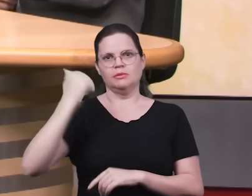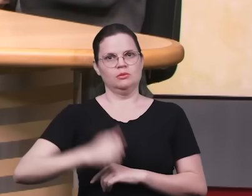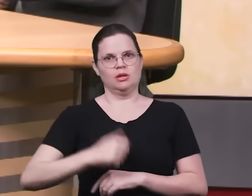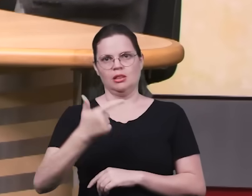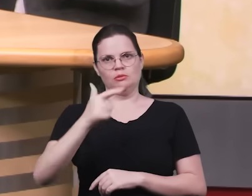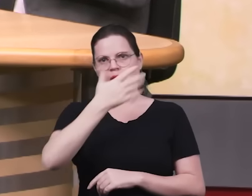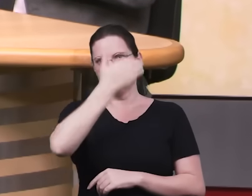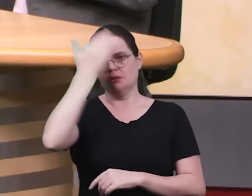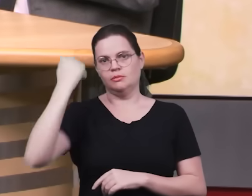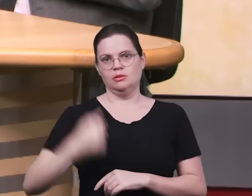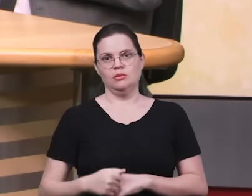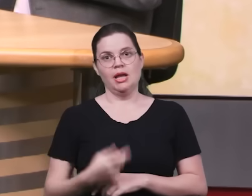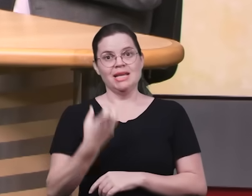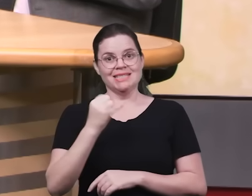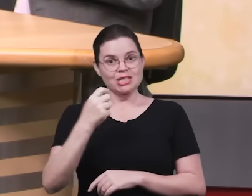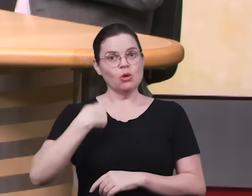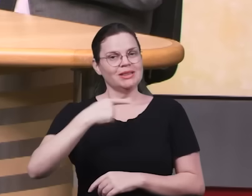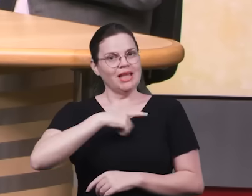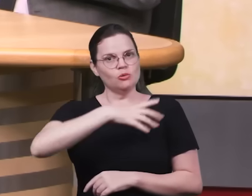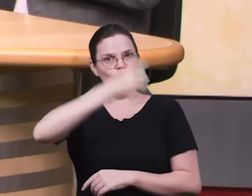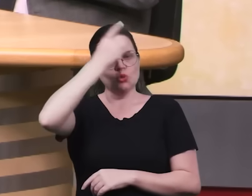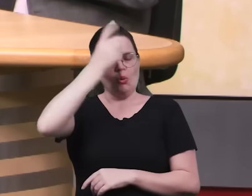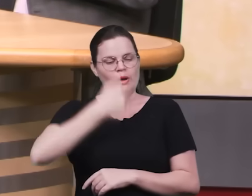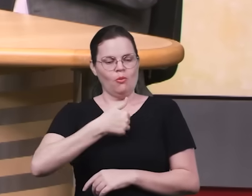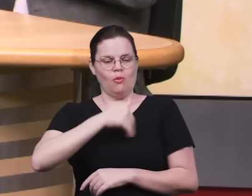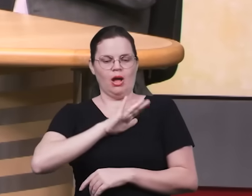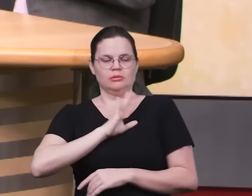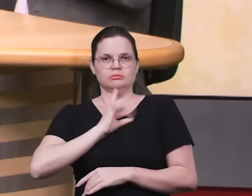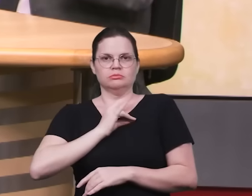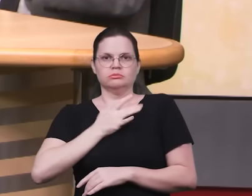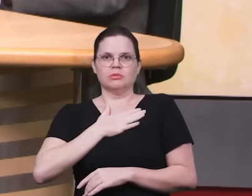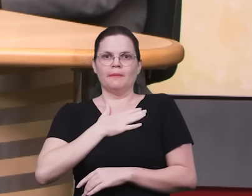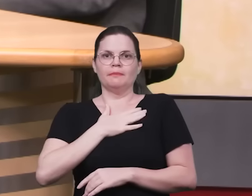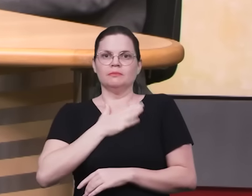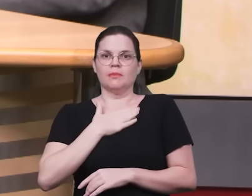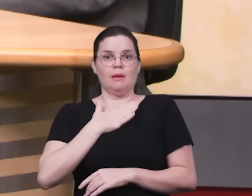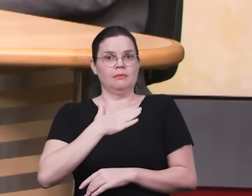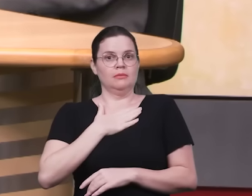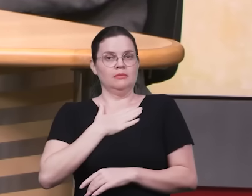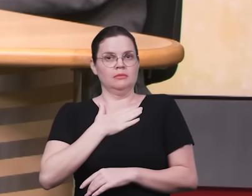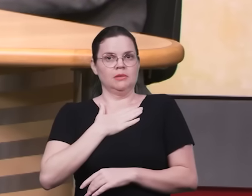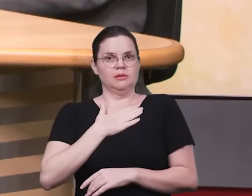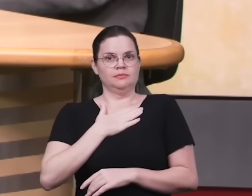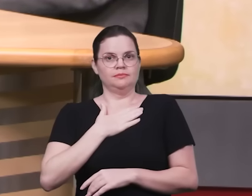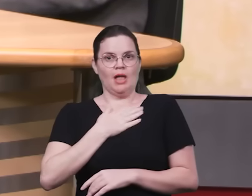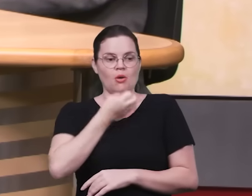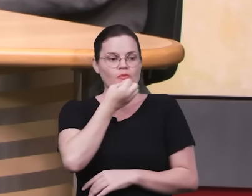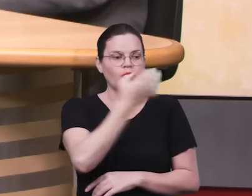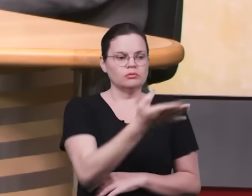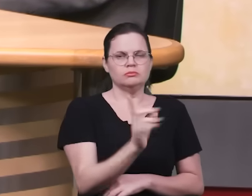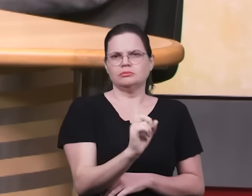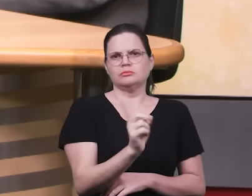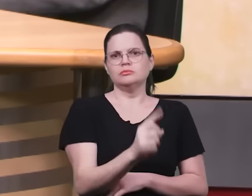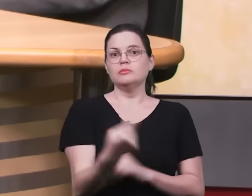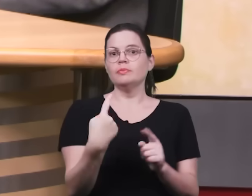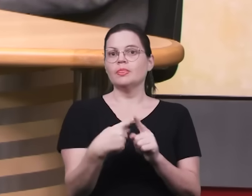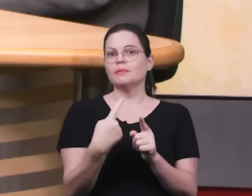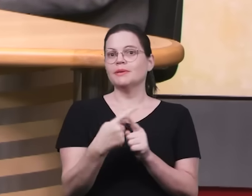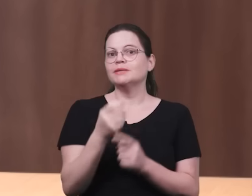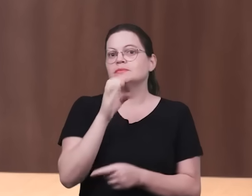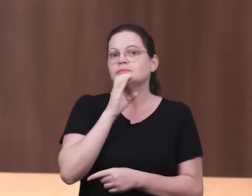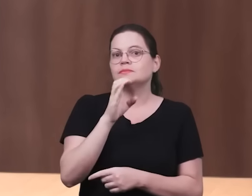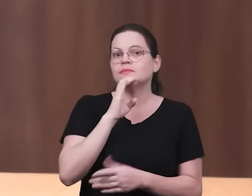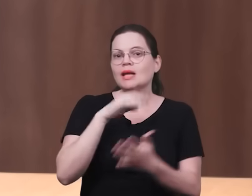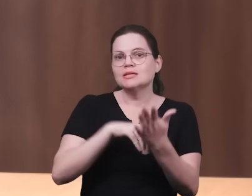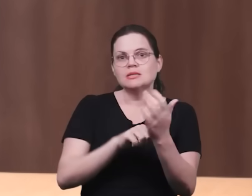entregar. Por quê? Eu posso conferir no coração. Por quê? Porque o dom de ciência é o conhecimento daquilo que